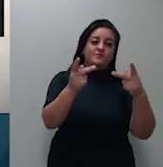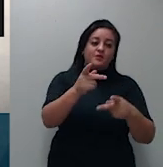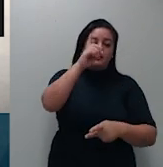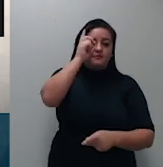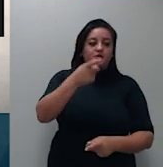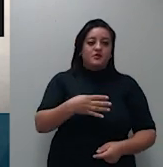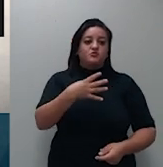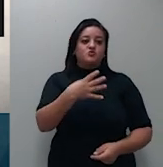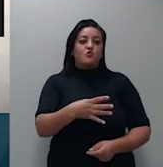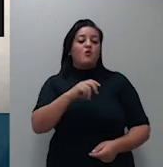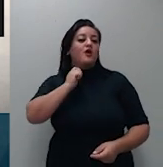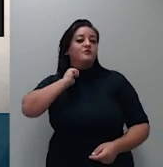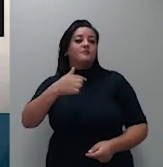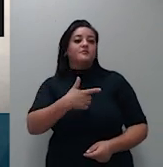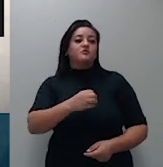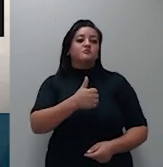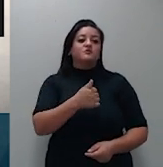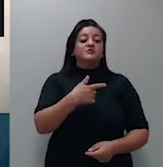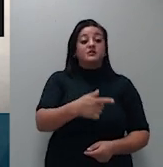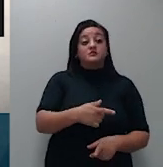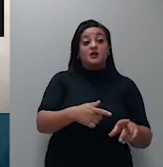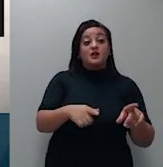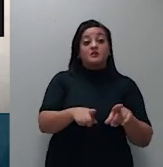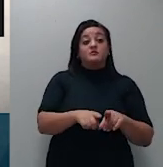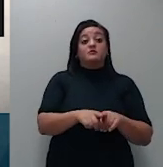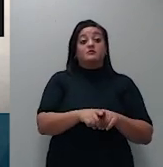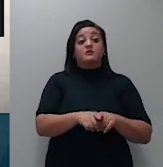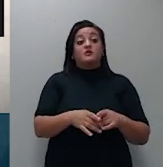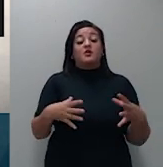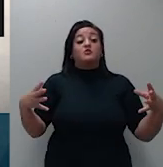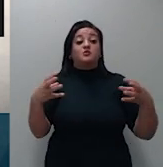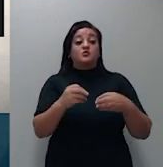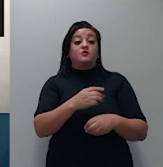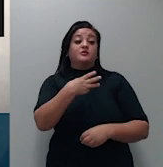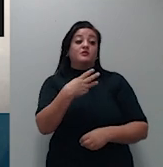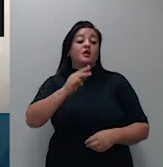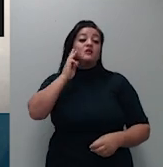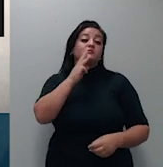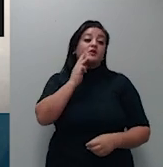abril 2017 no total de r$